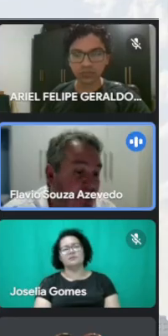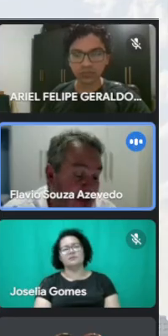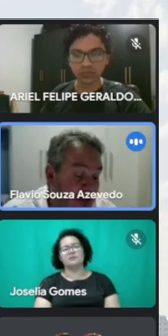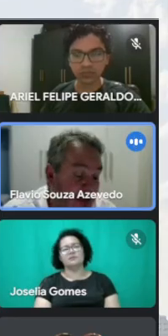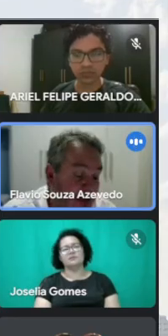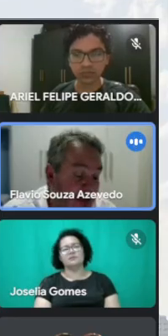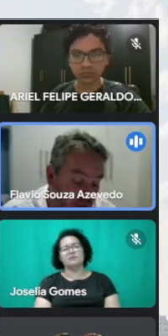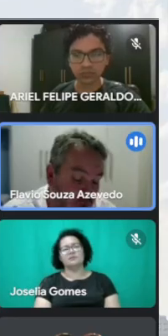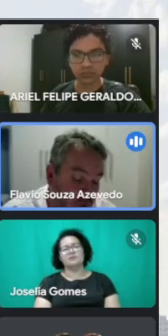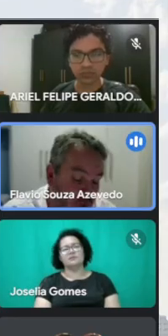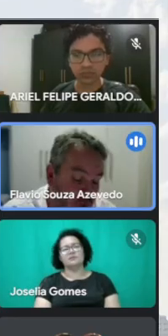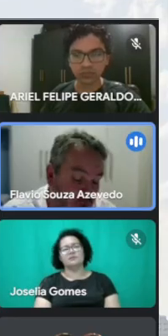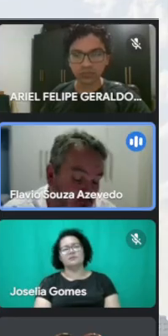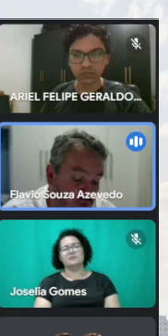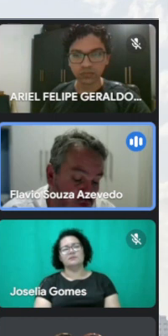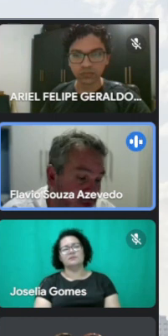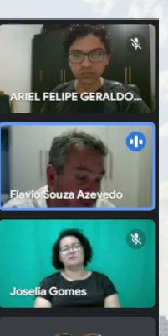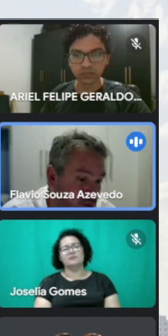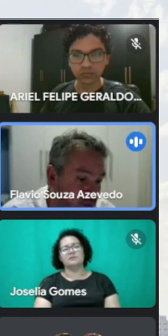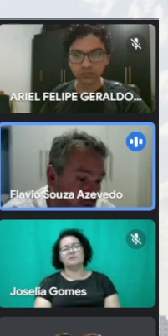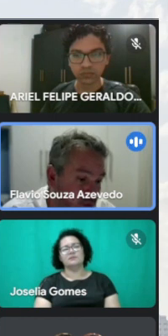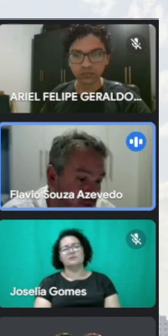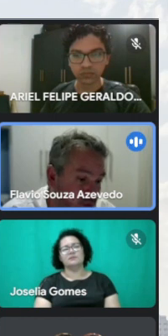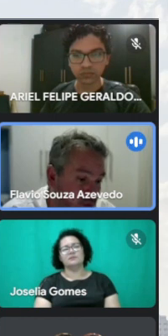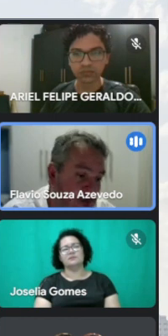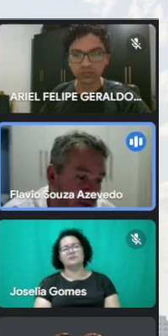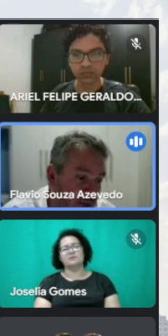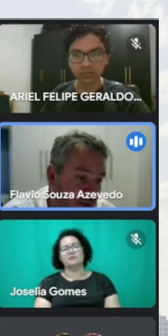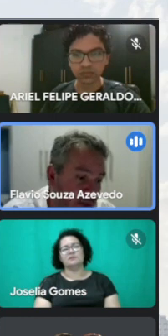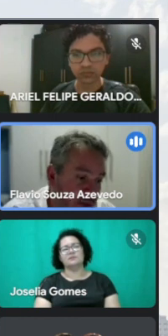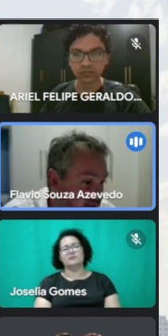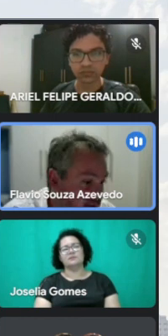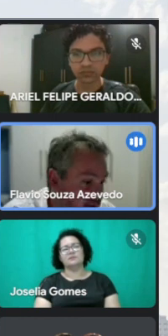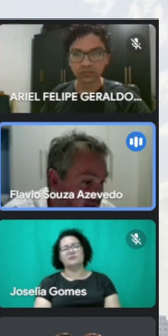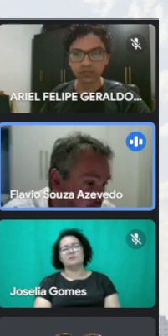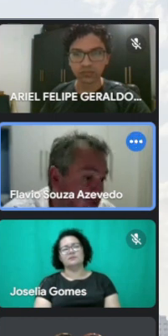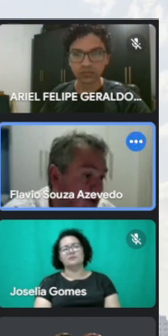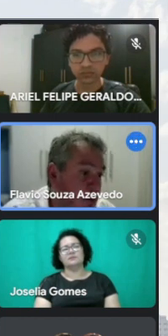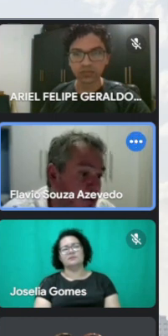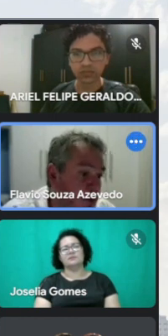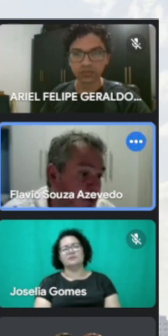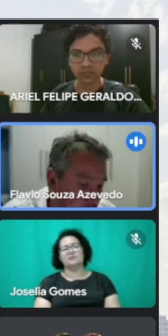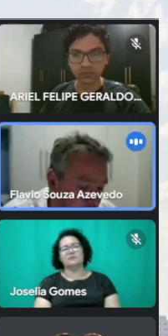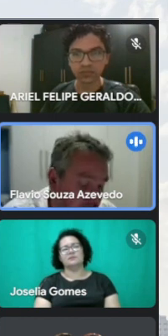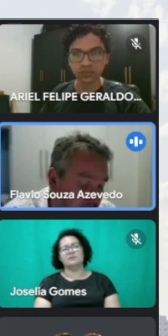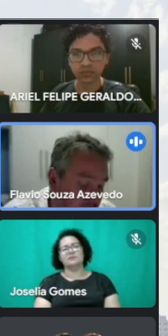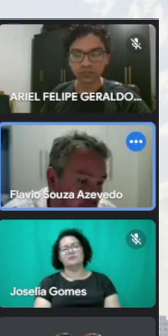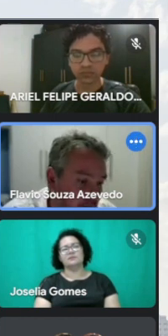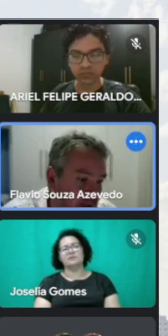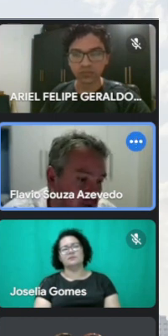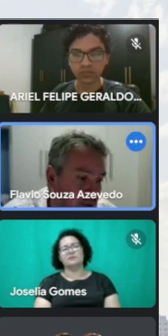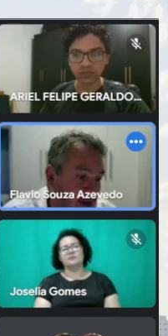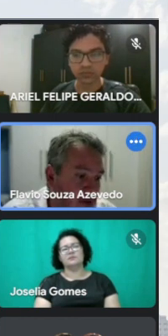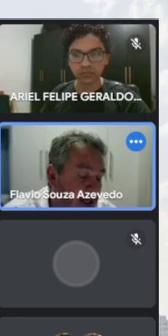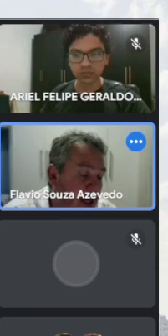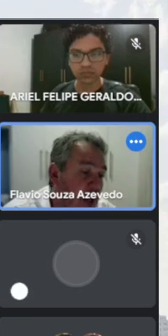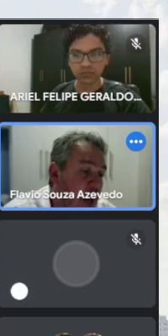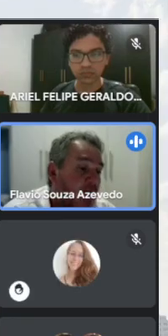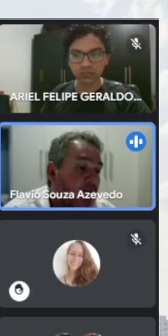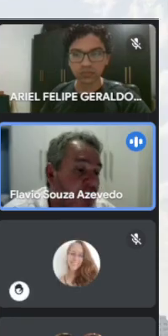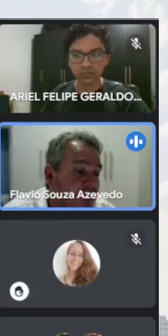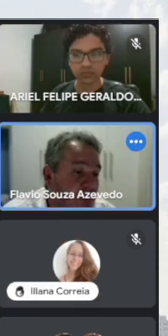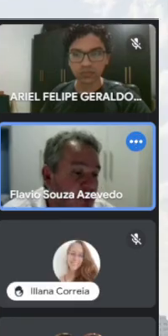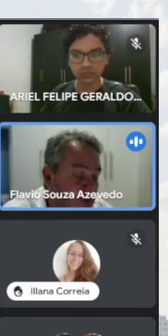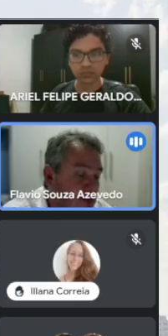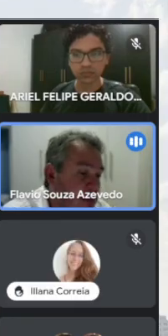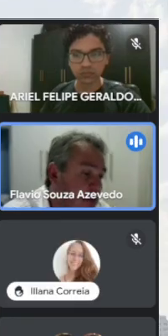Sobral tá sofrendo, eu soube que eles estão sofrendo, né, com o sistema dele, porque lá é seco, tem uma parte do tempo que não tem